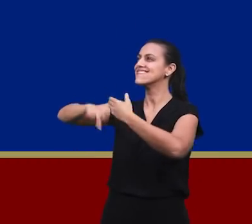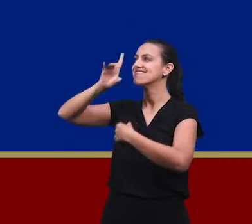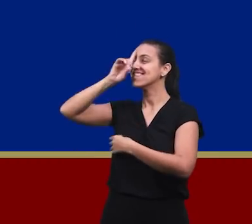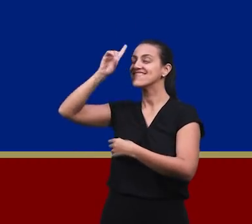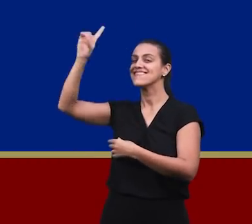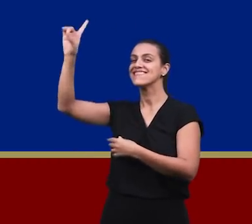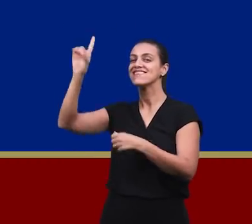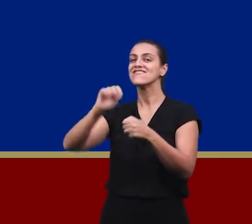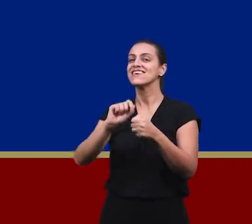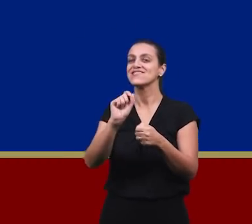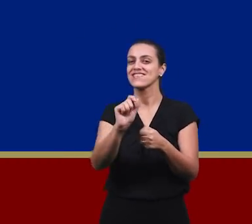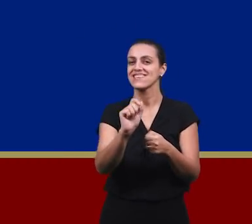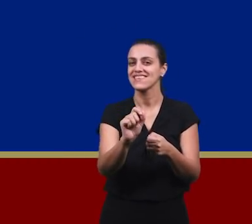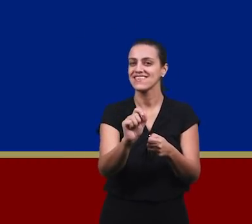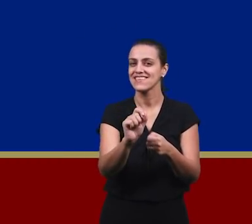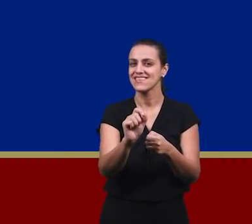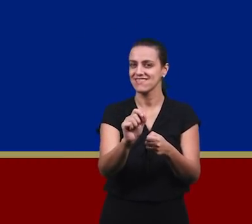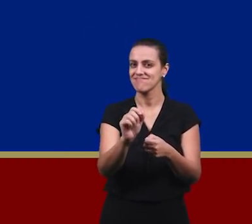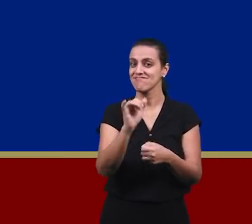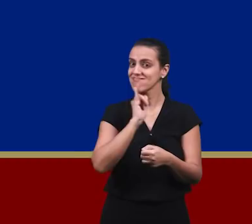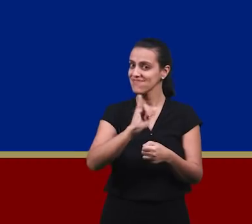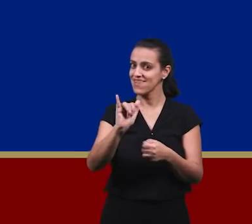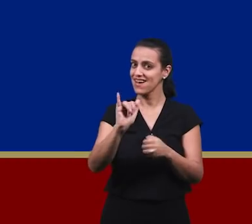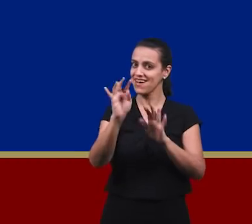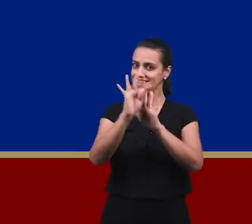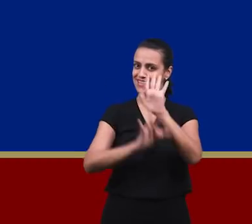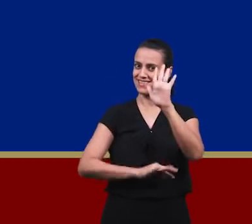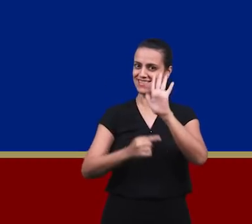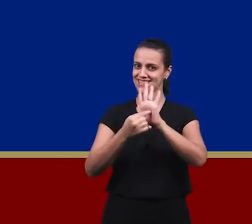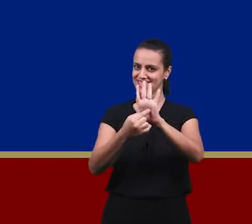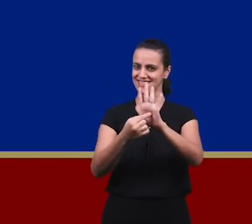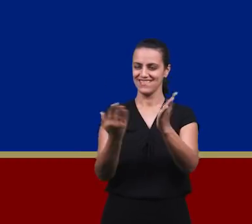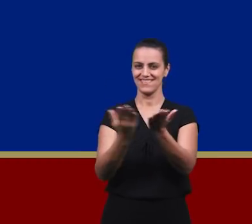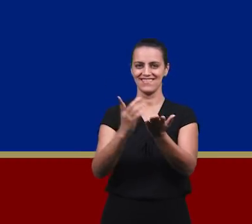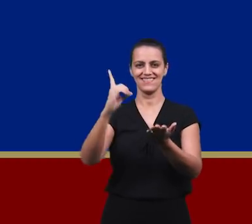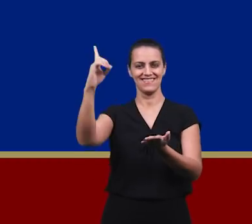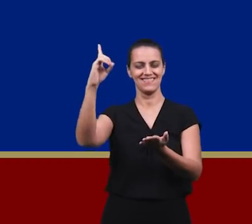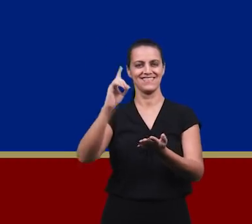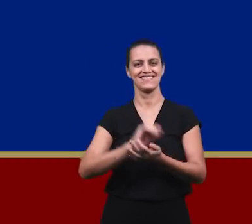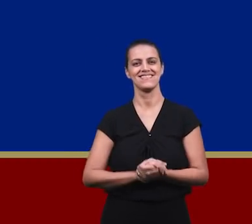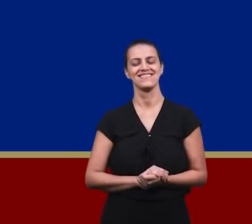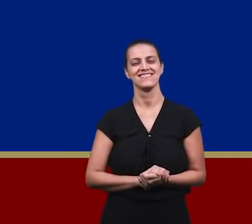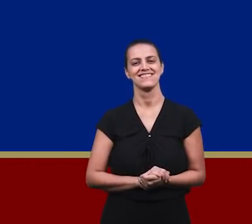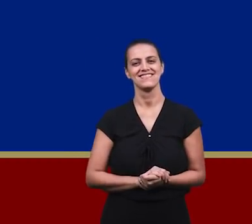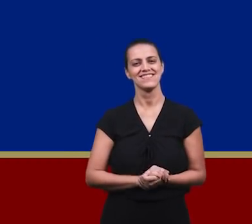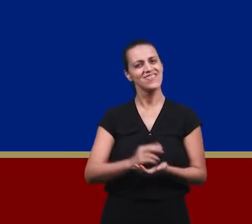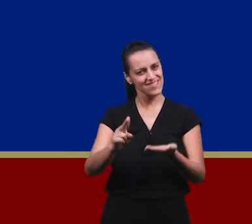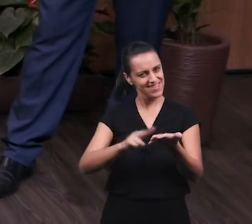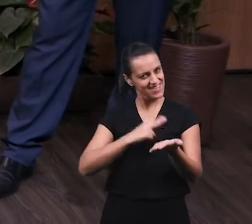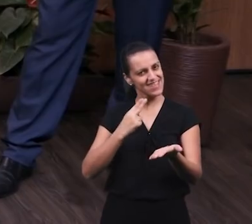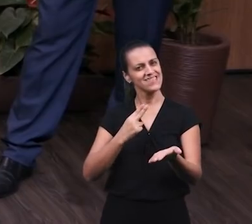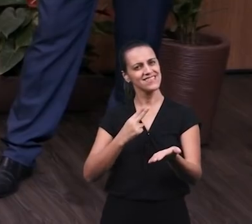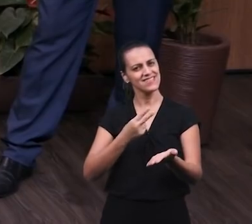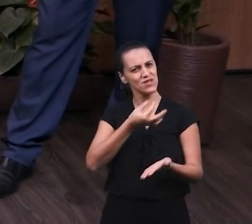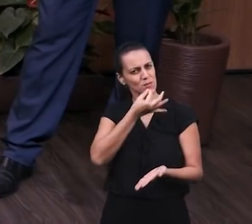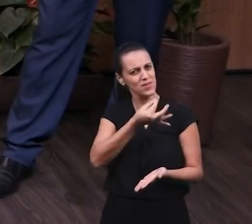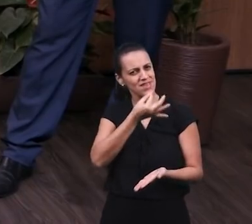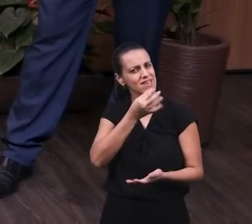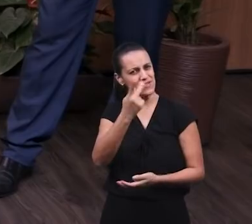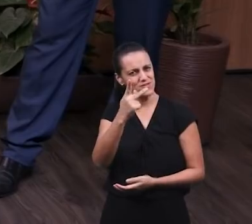presença de Deus? Cite o texto bíblico. Participe, enviando seu comentário,